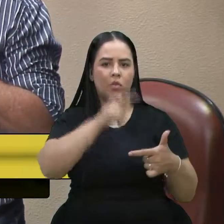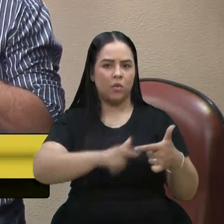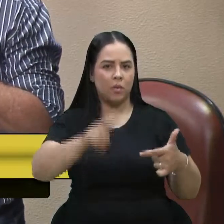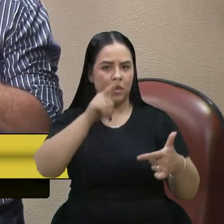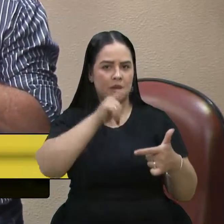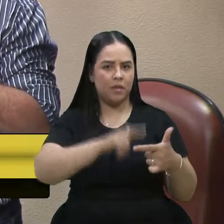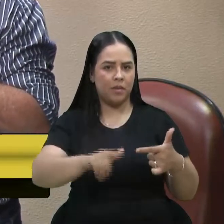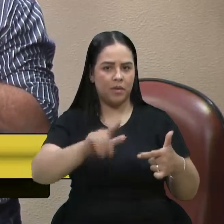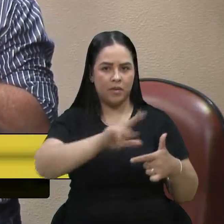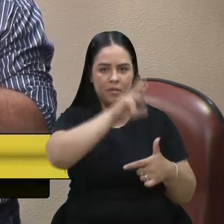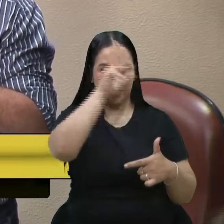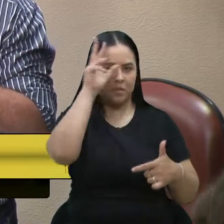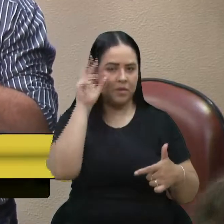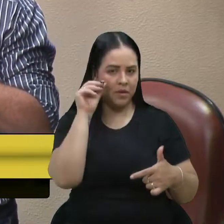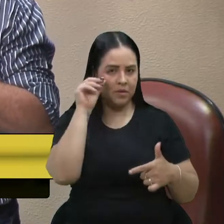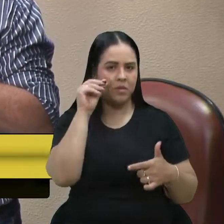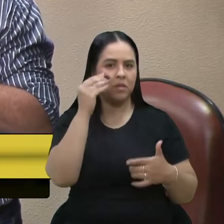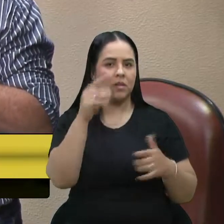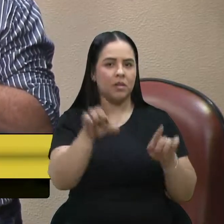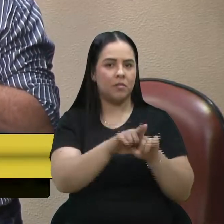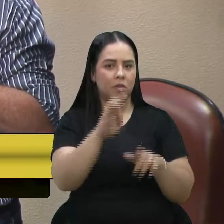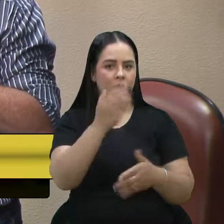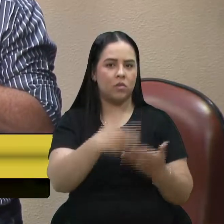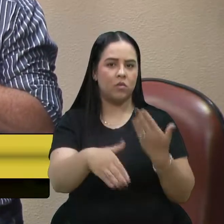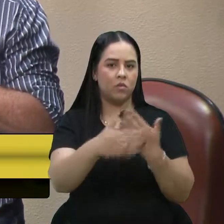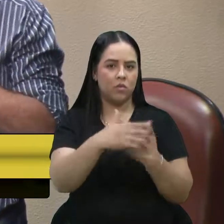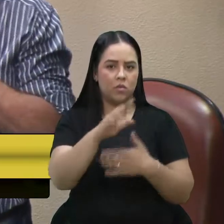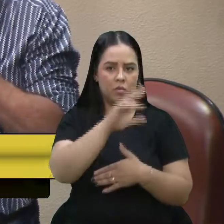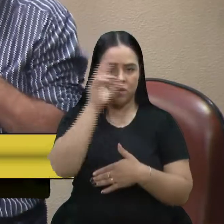do prefeito e de todos os munícipes.